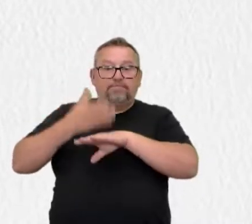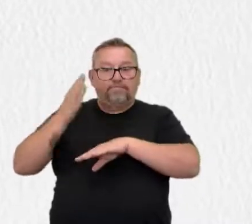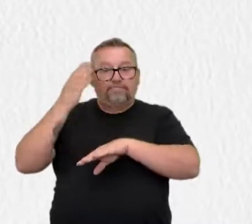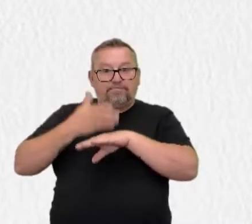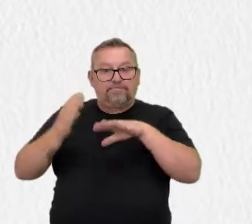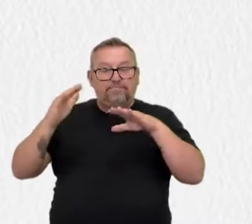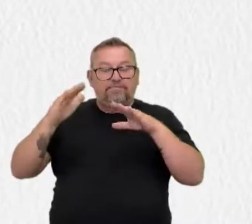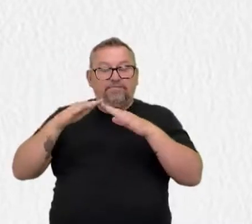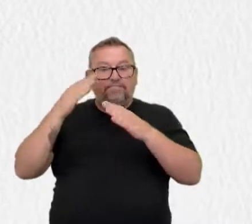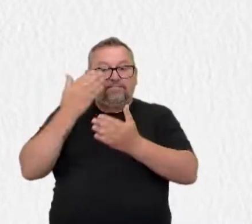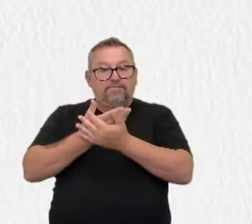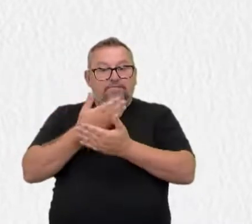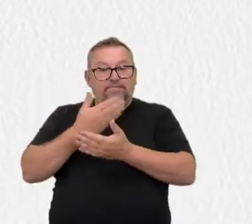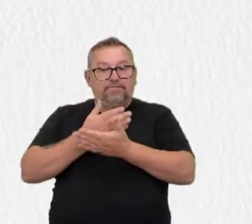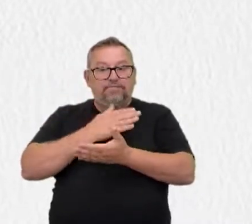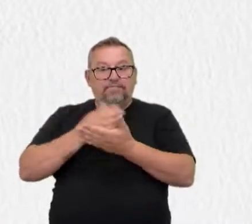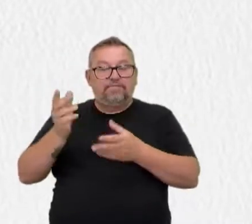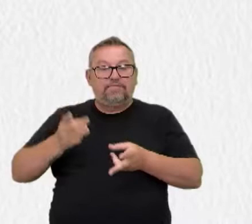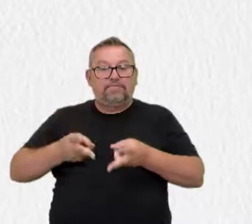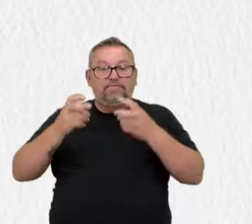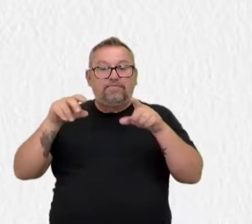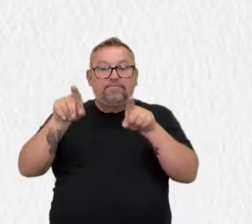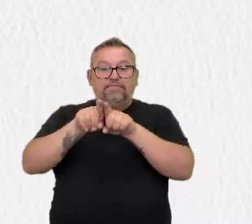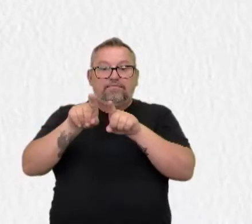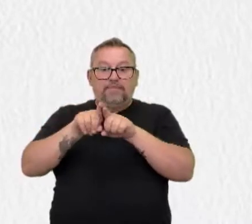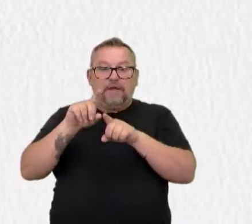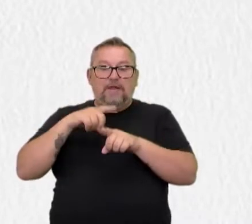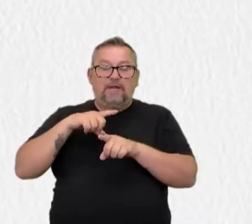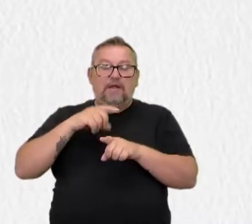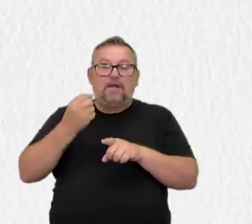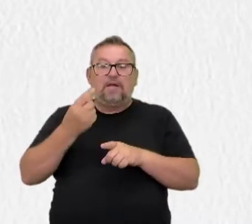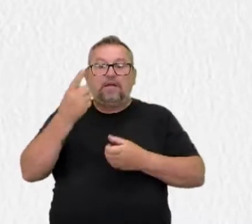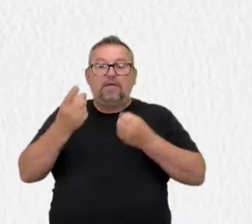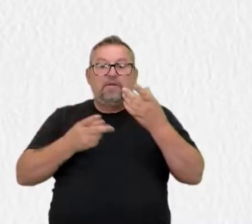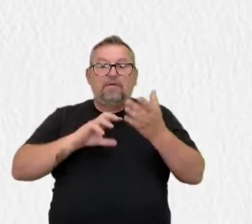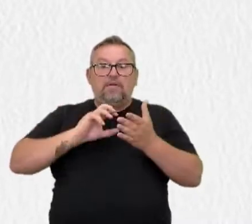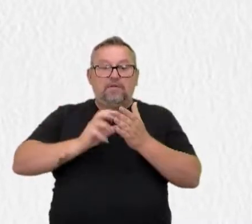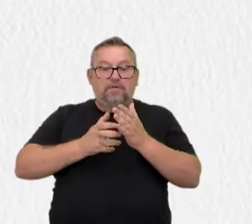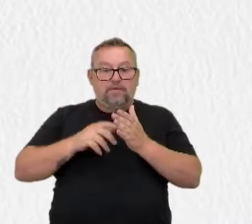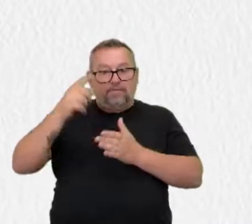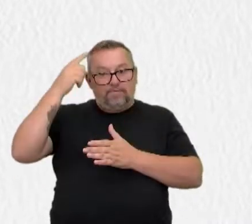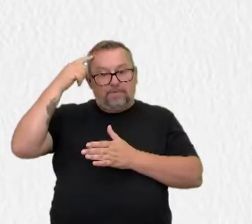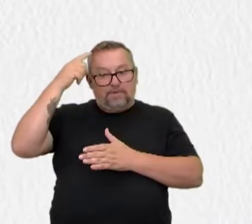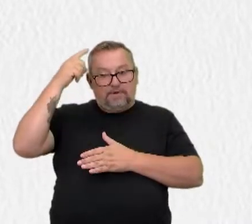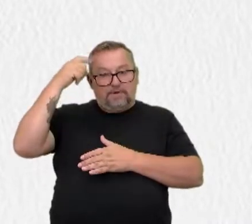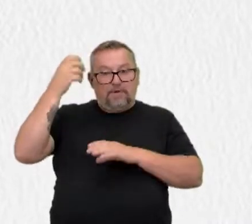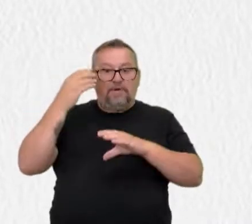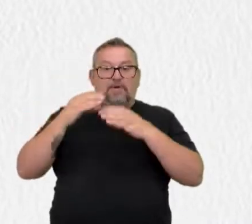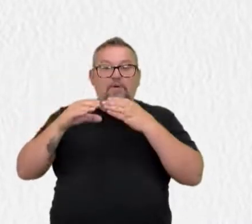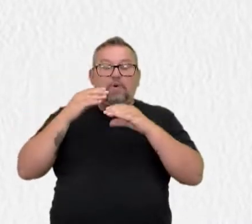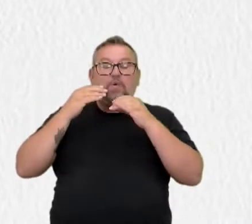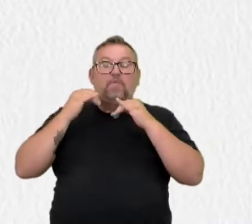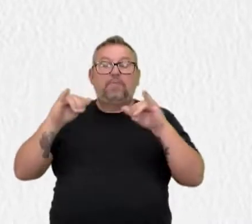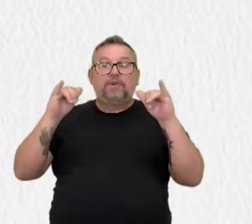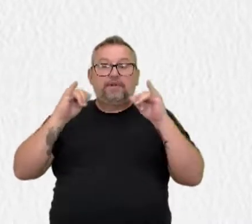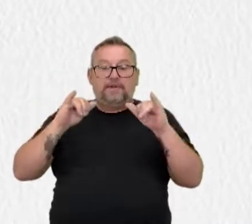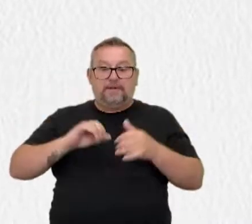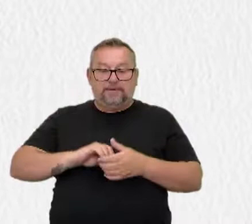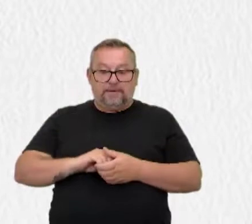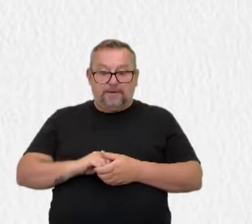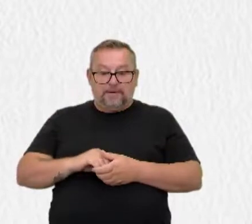escolares? Então a gente começa a perceber como a gente pode aplicar algumas ferramentas aí, pensando na criação e comunicação publicitária, tá certo,